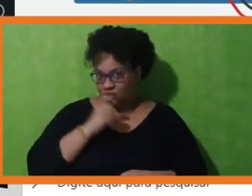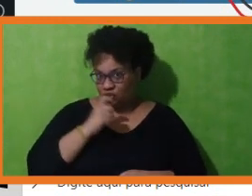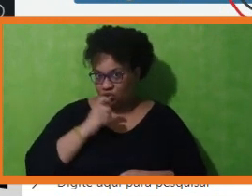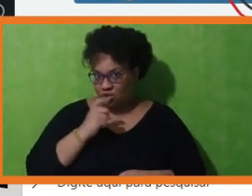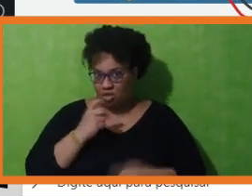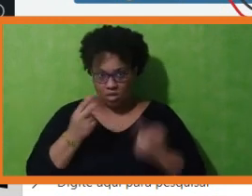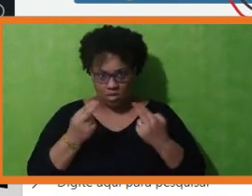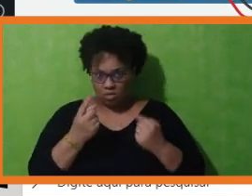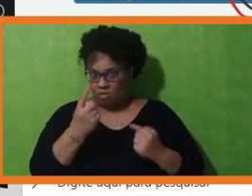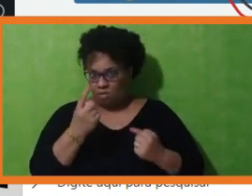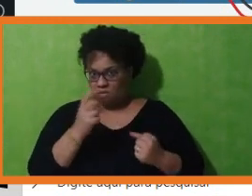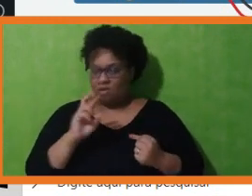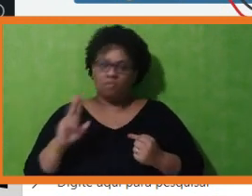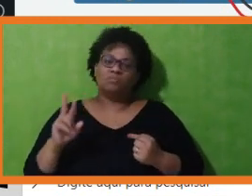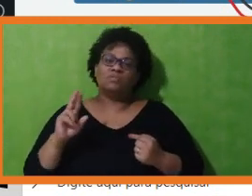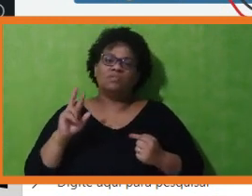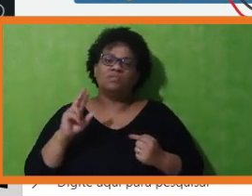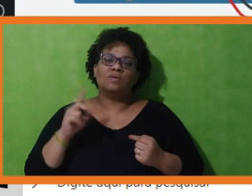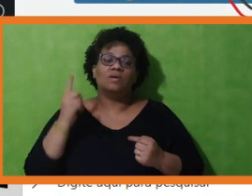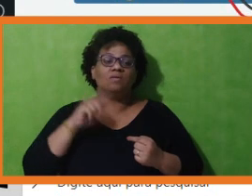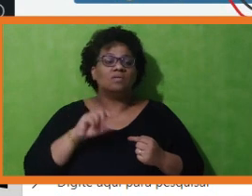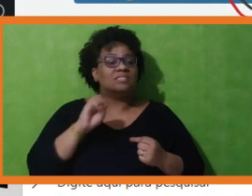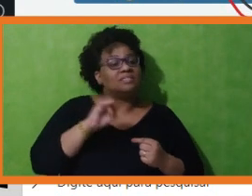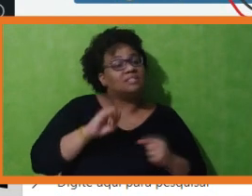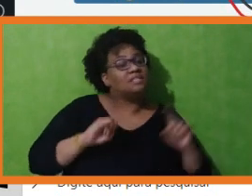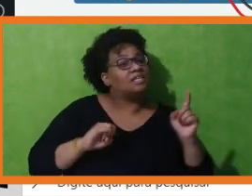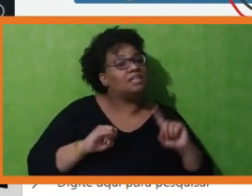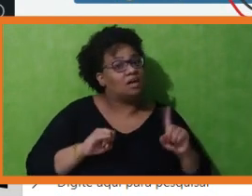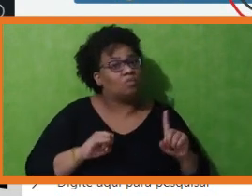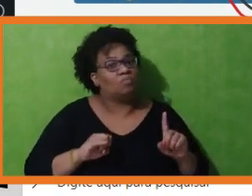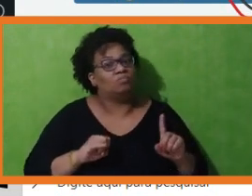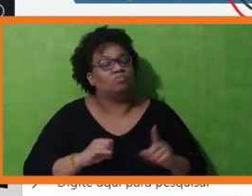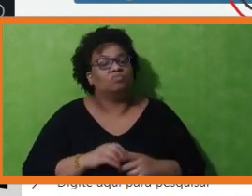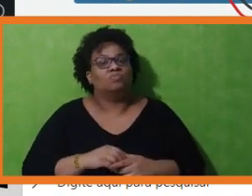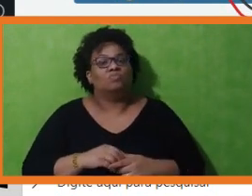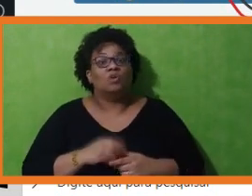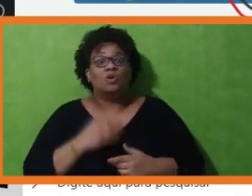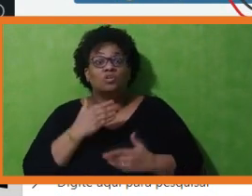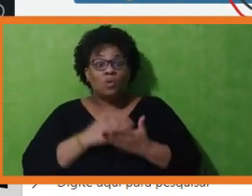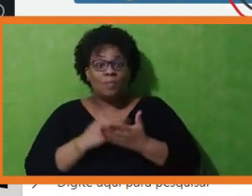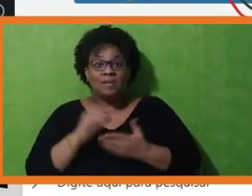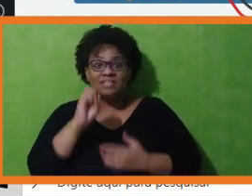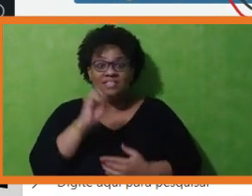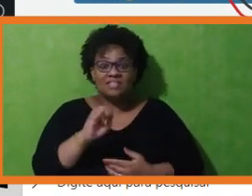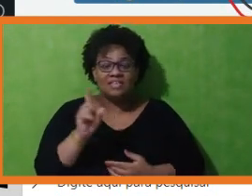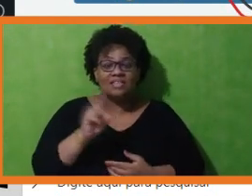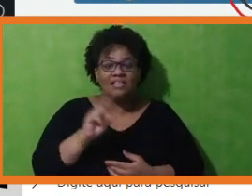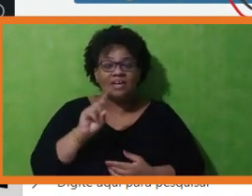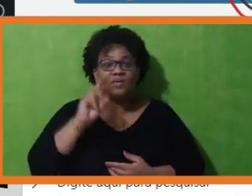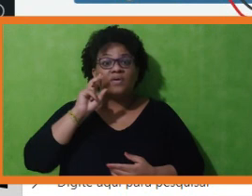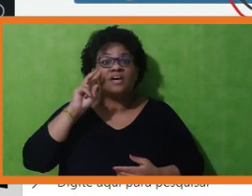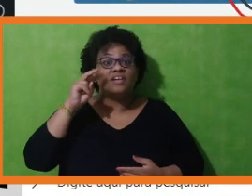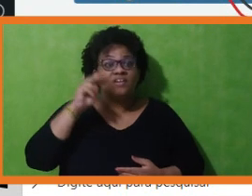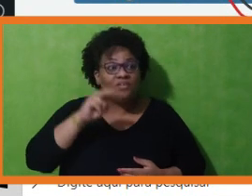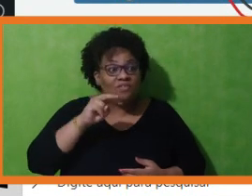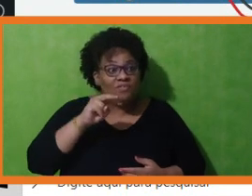o botão não for igual a 1, então ele vai entrar nesse senão. Quando ele entra nesse senão, eu